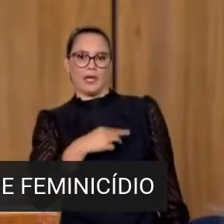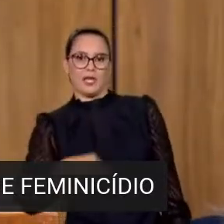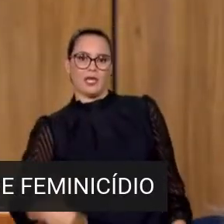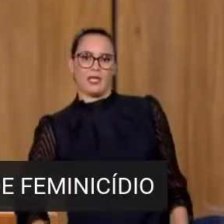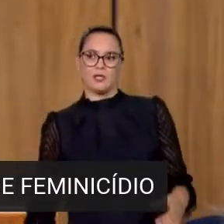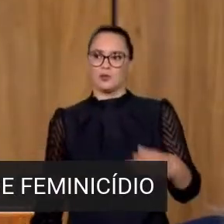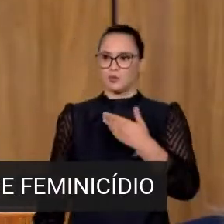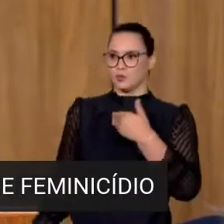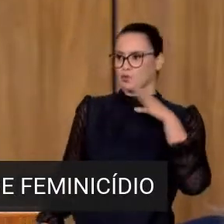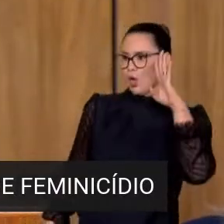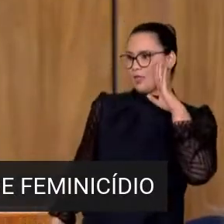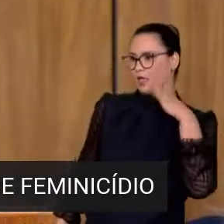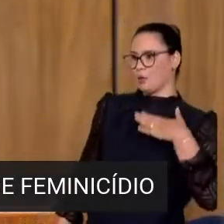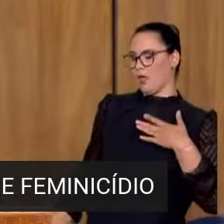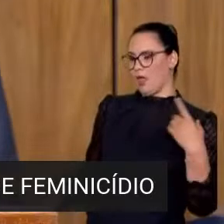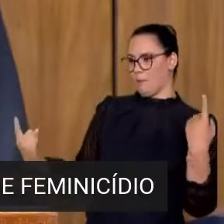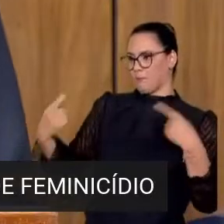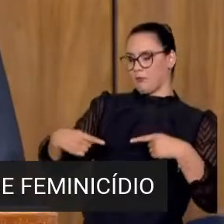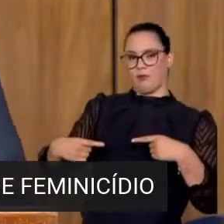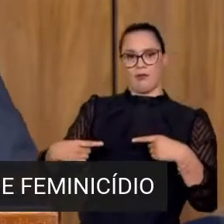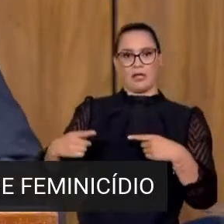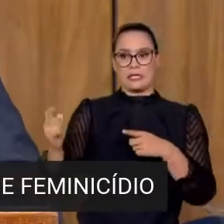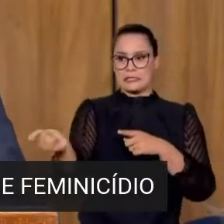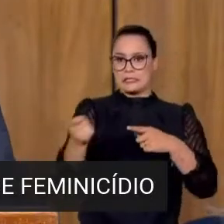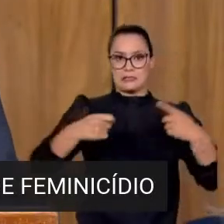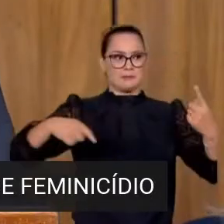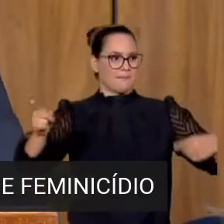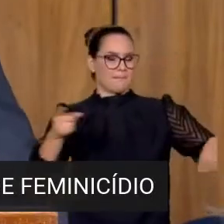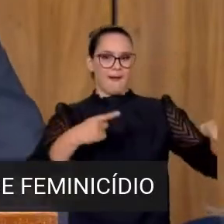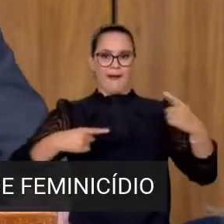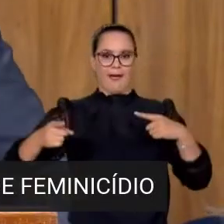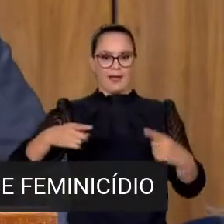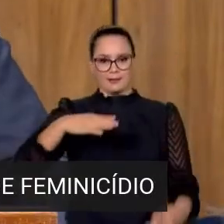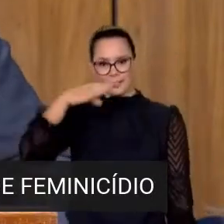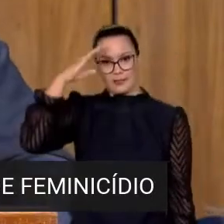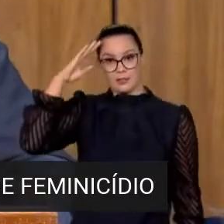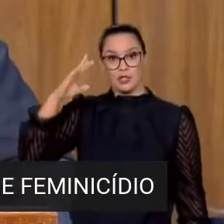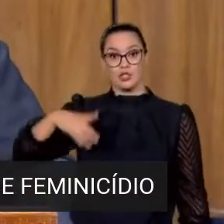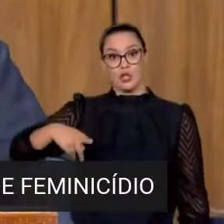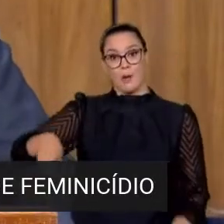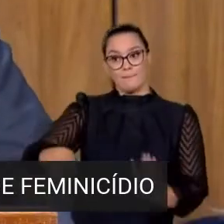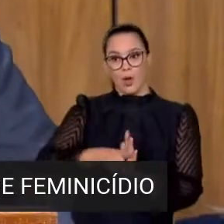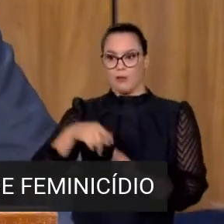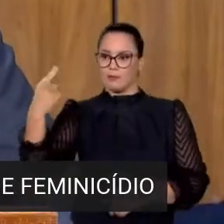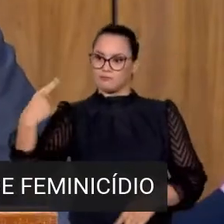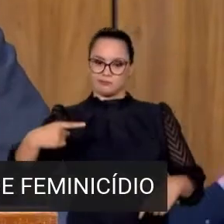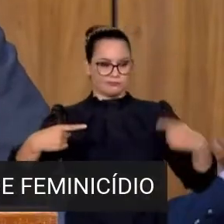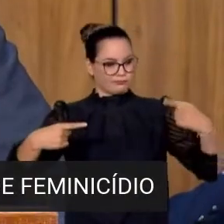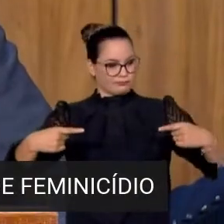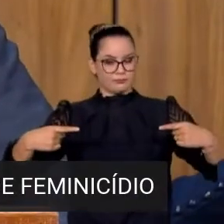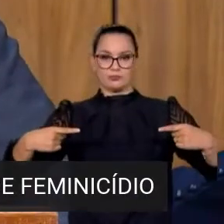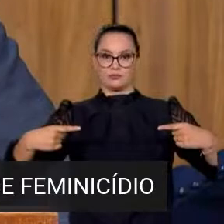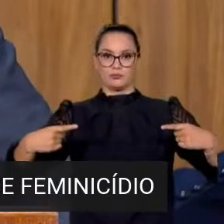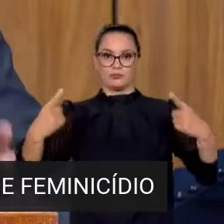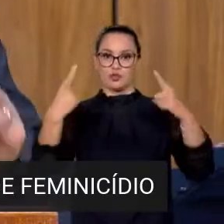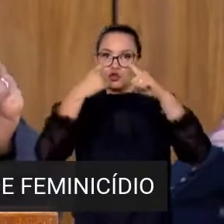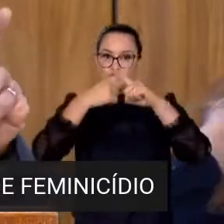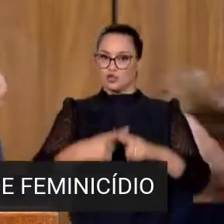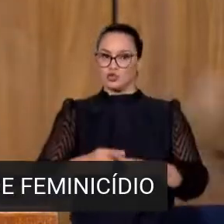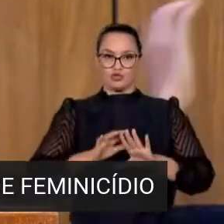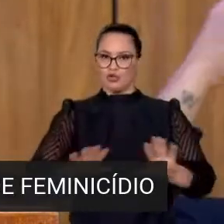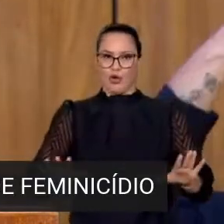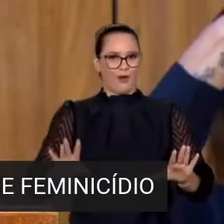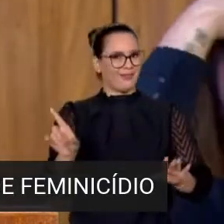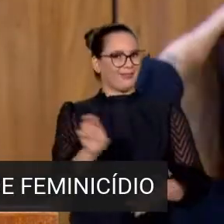debater. Quebra suas espadas, quebra sua testa, mas é soldado brigando com soldado. Não, nós estamos vendo